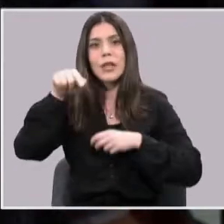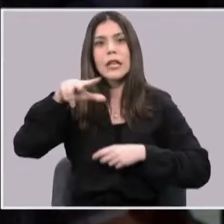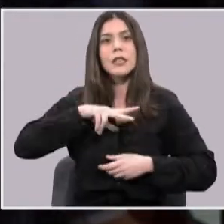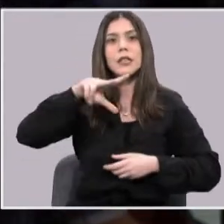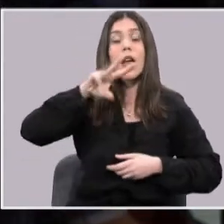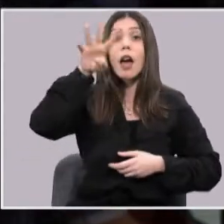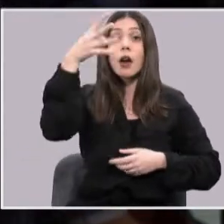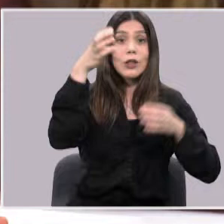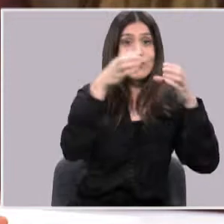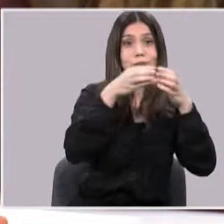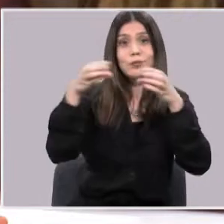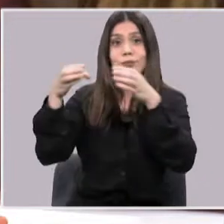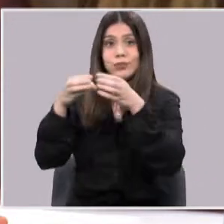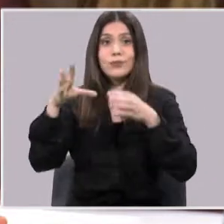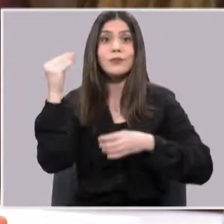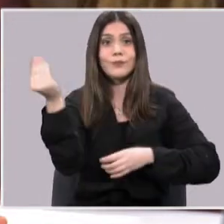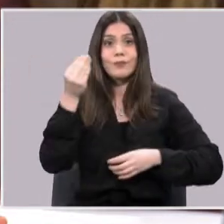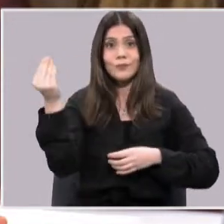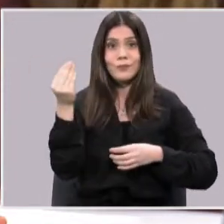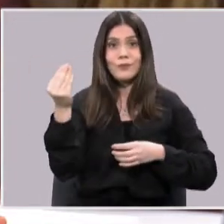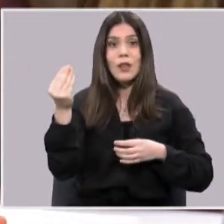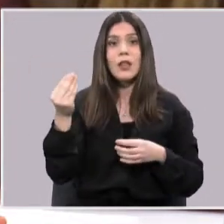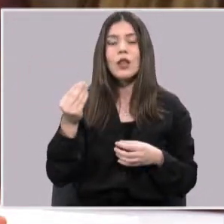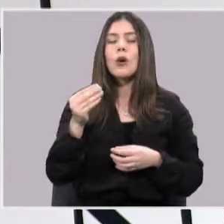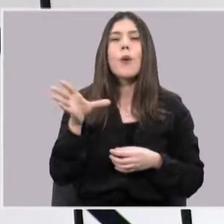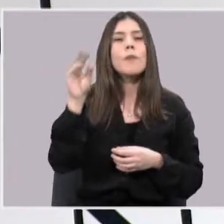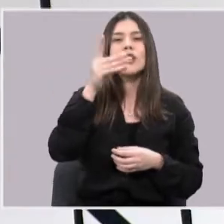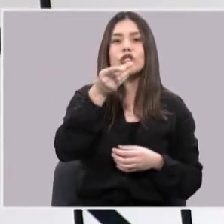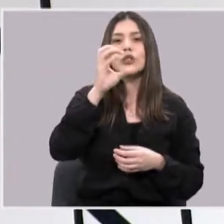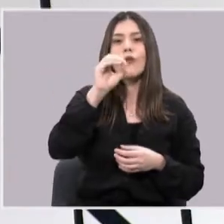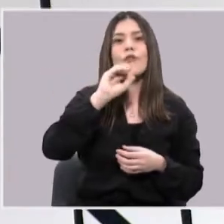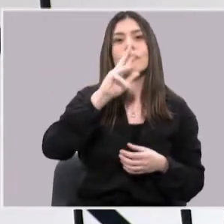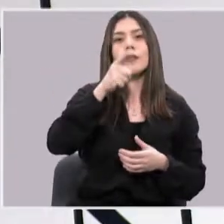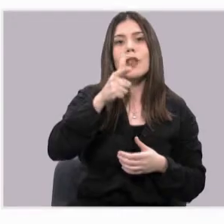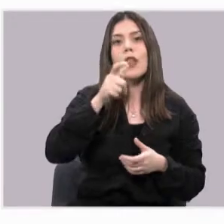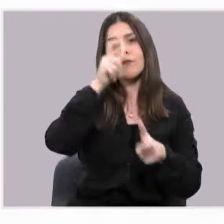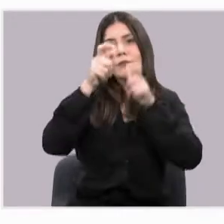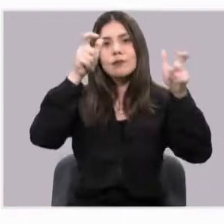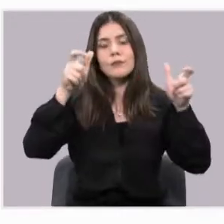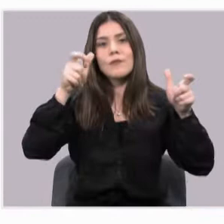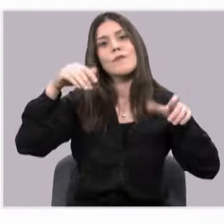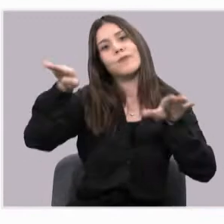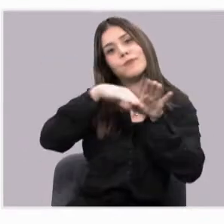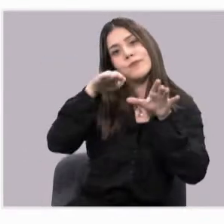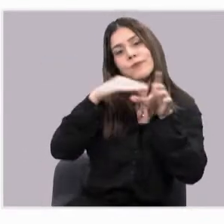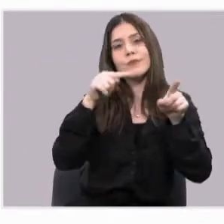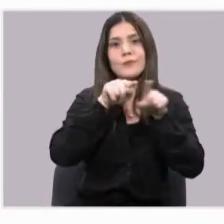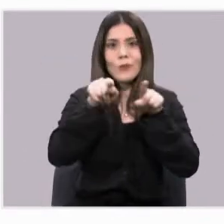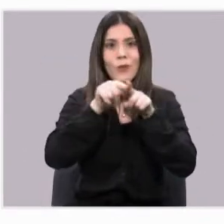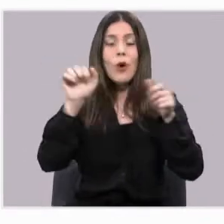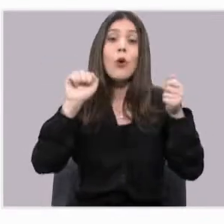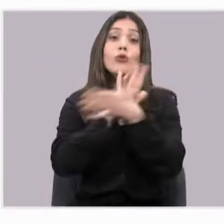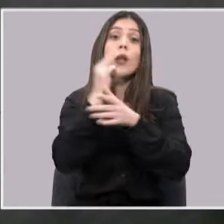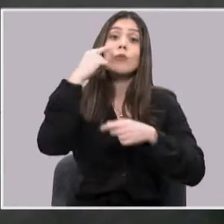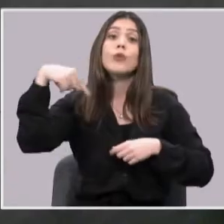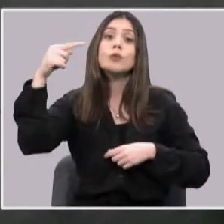Portugal, há 4 juventudes partidárias. No total, são mais de 90 mil militantes. De acordo com o